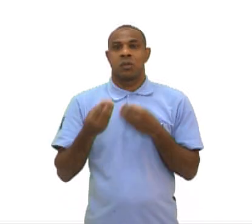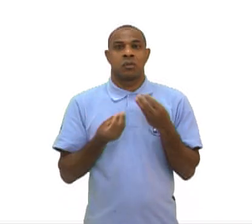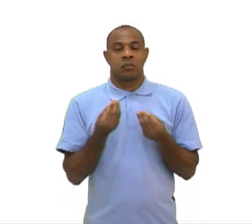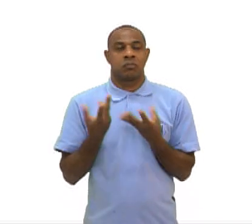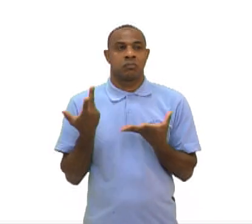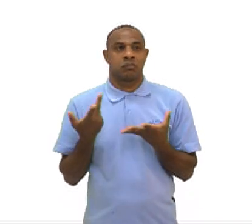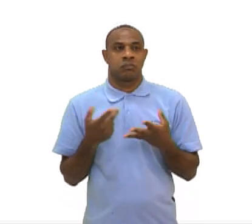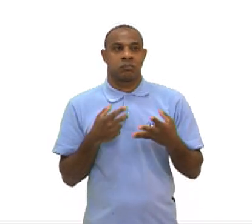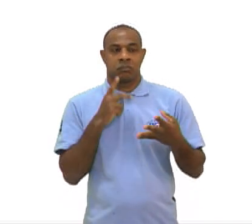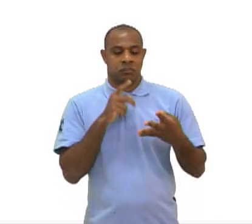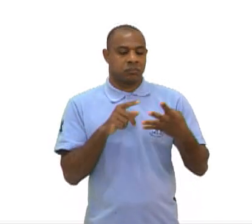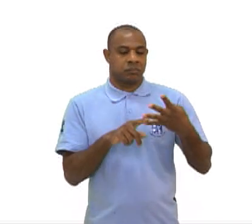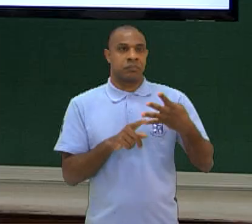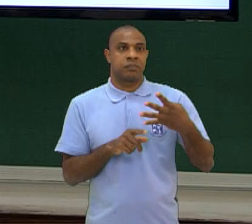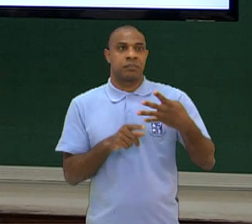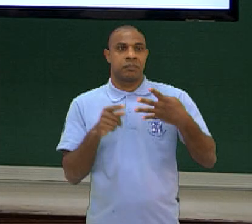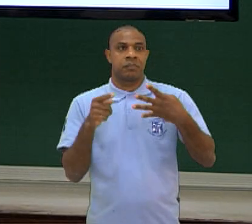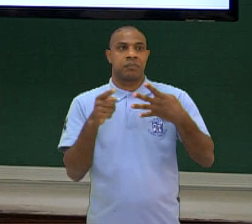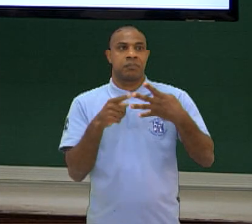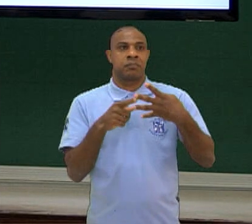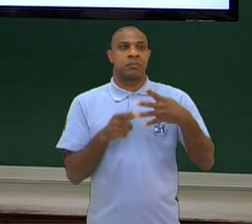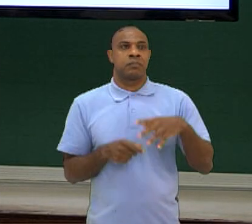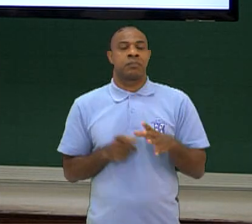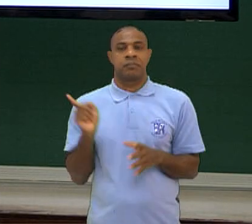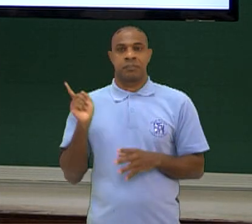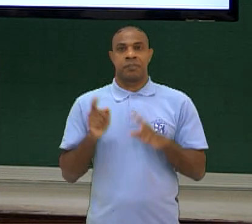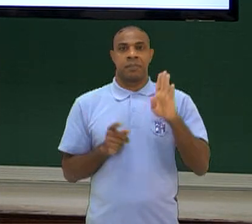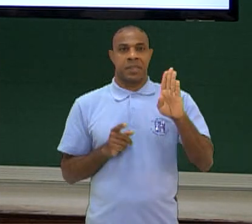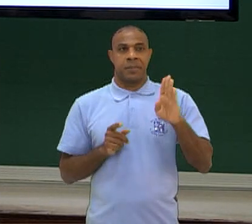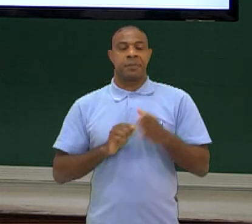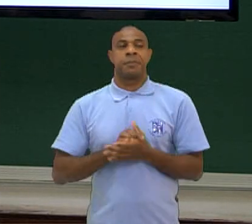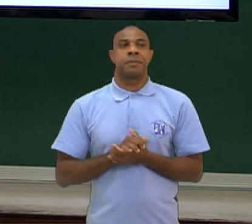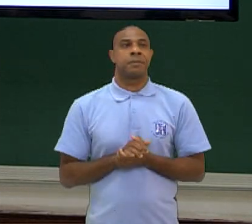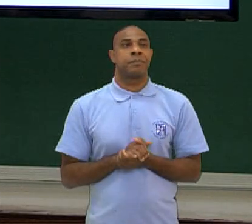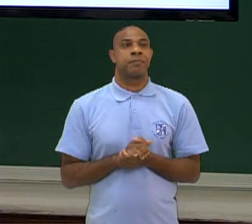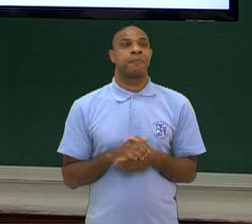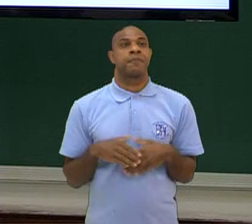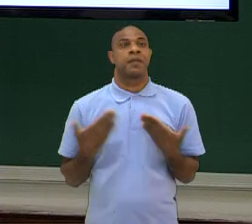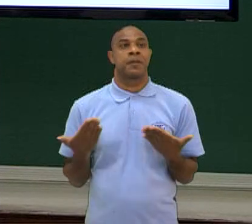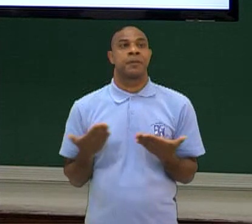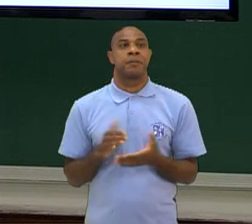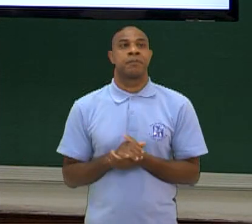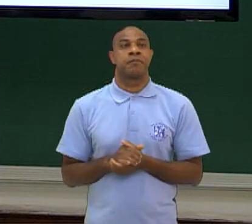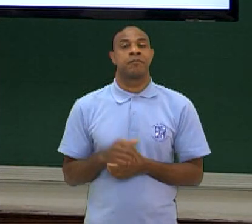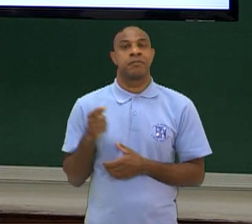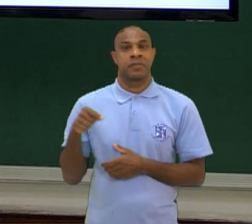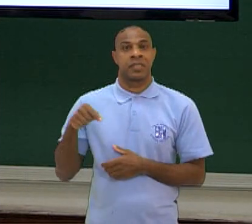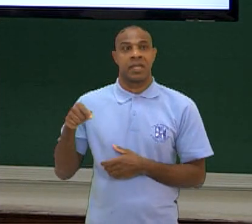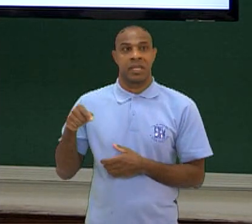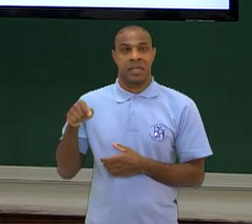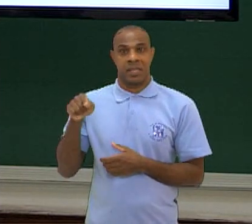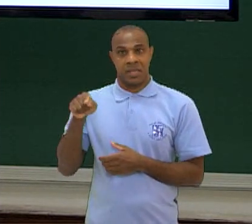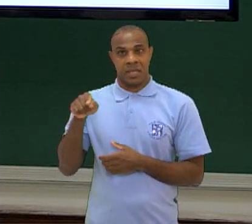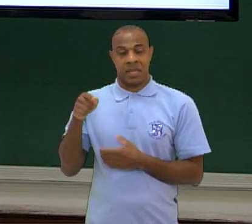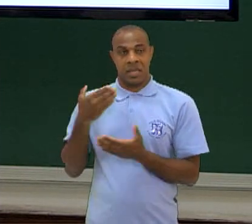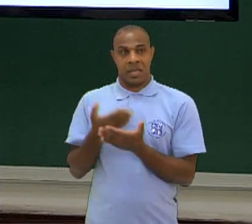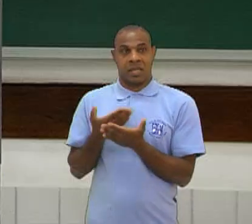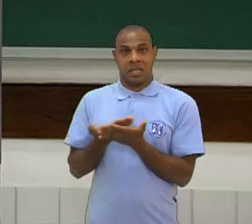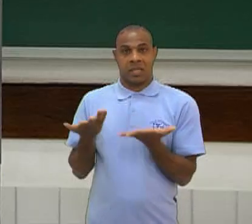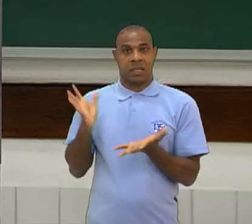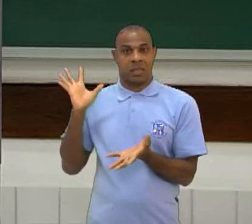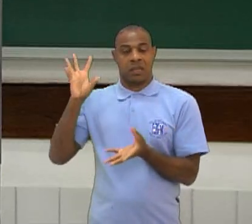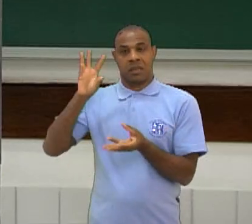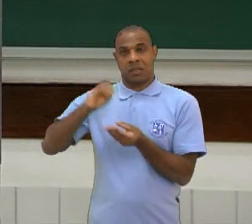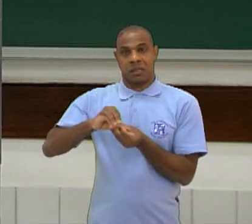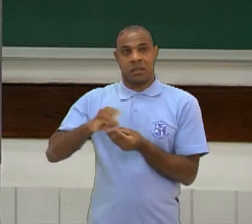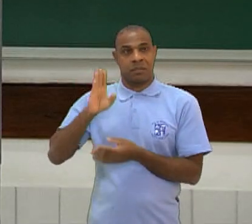física é o Max Weber. Vocês marquem lá, letra B. Então, pessoal, nessa aula o que a gente fez? A gente fez uma revisão